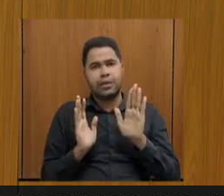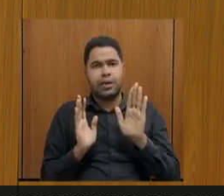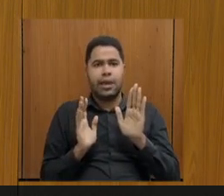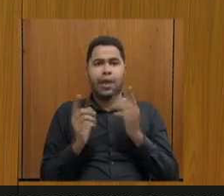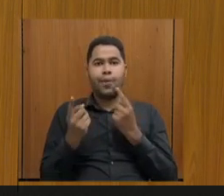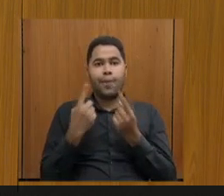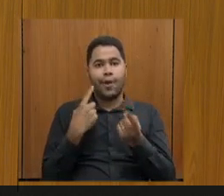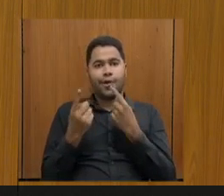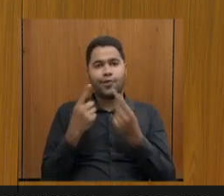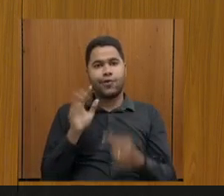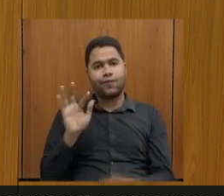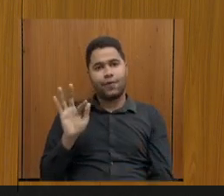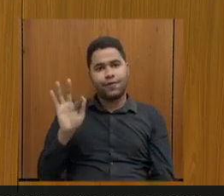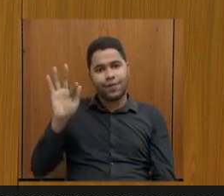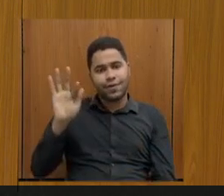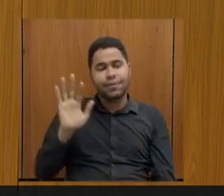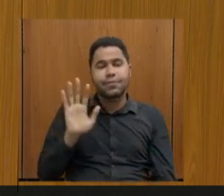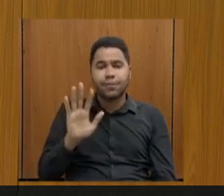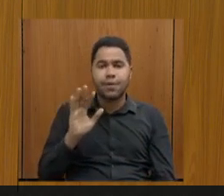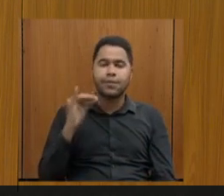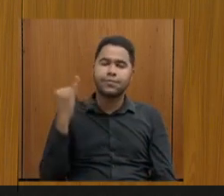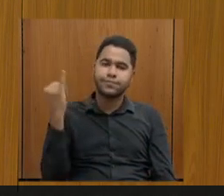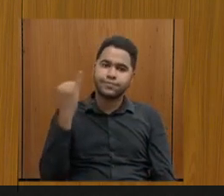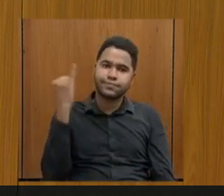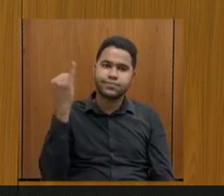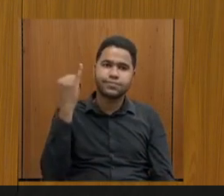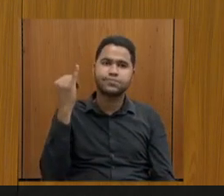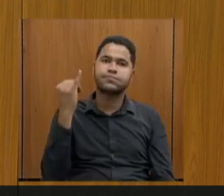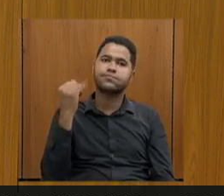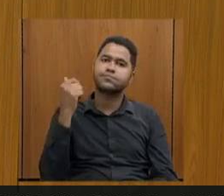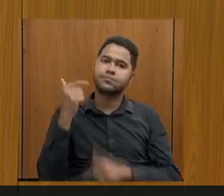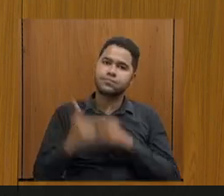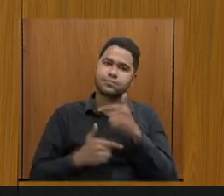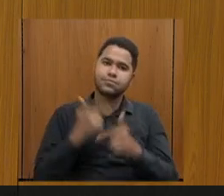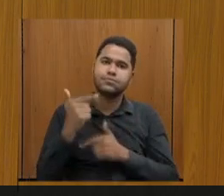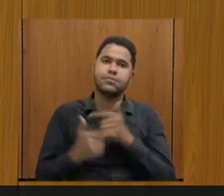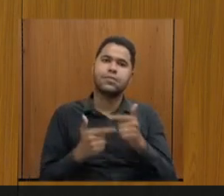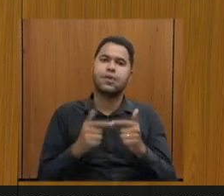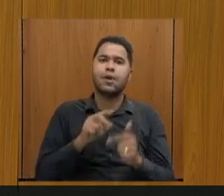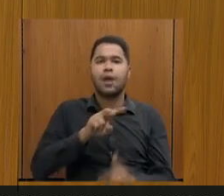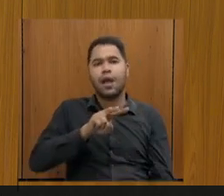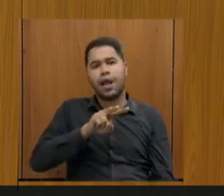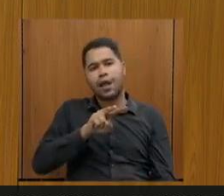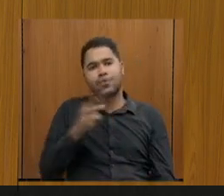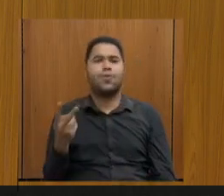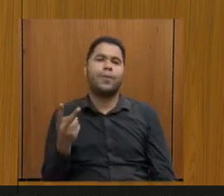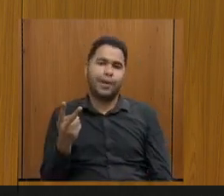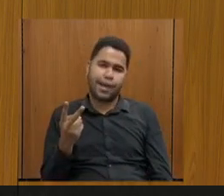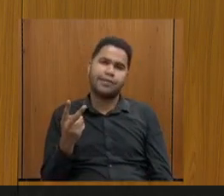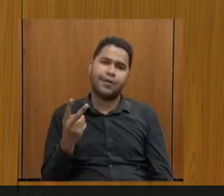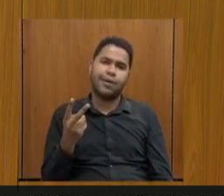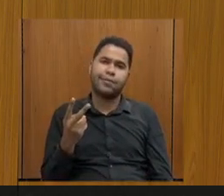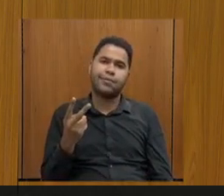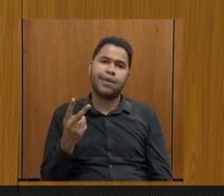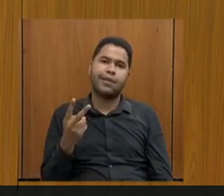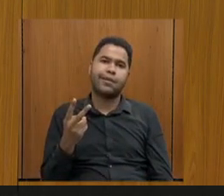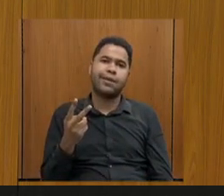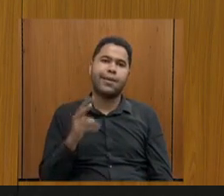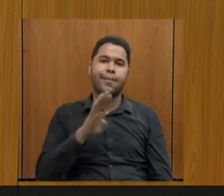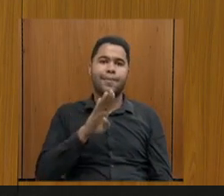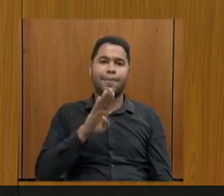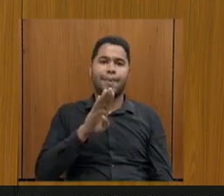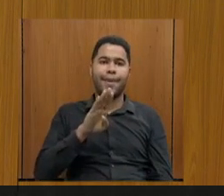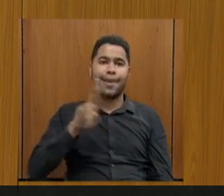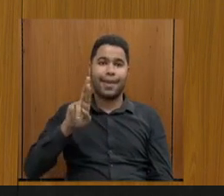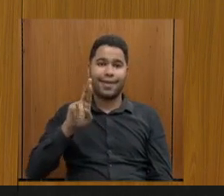rodovia federal mas é importante poder trabalhar essa duplicação nossa tão sonhada da